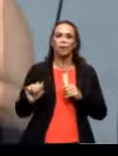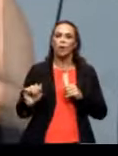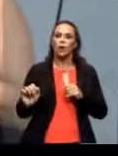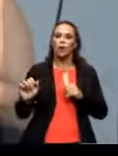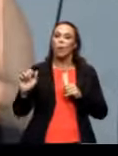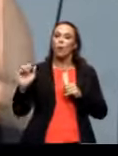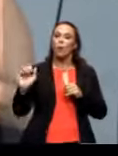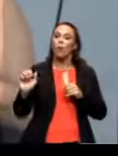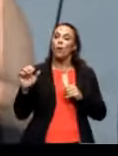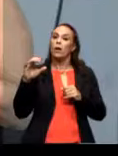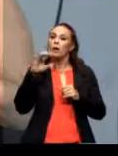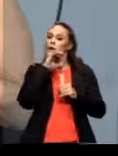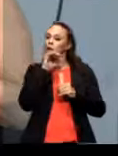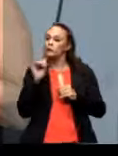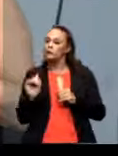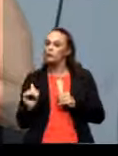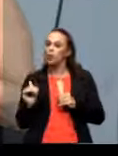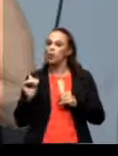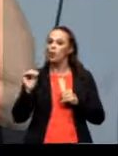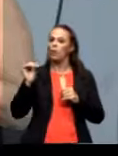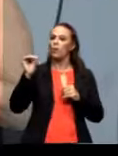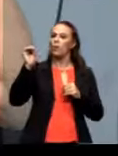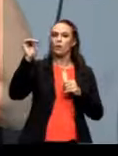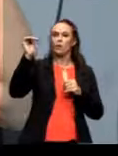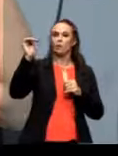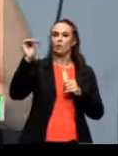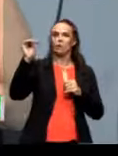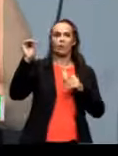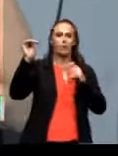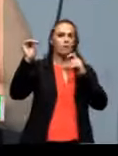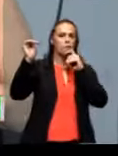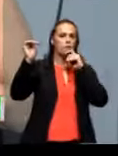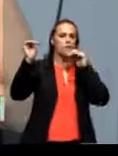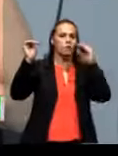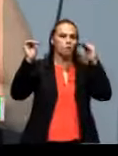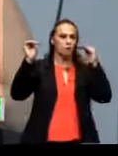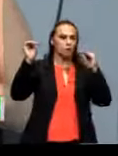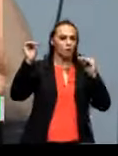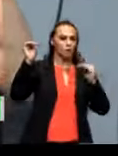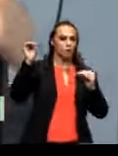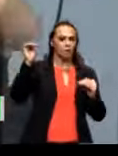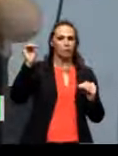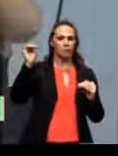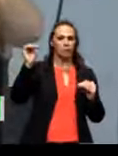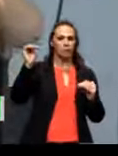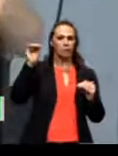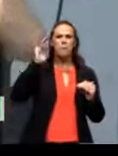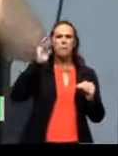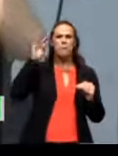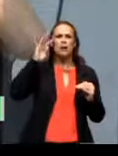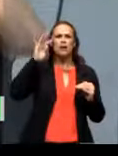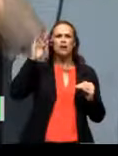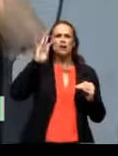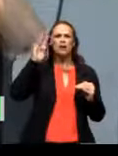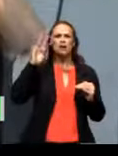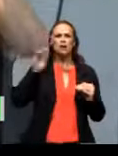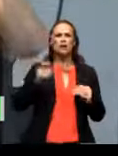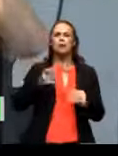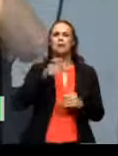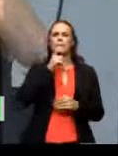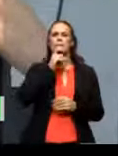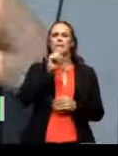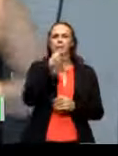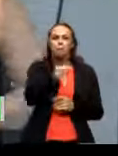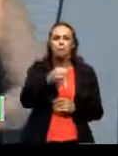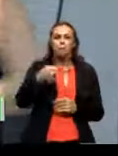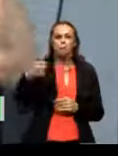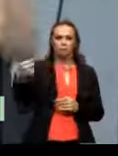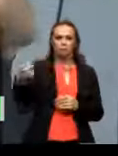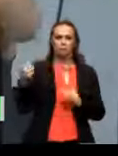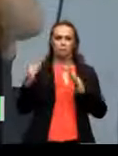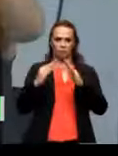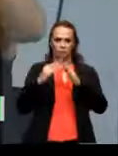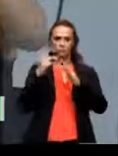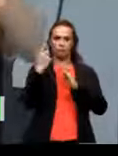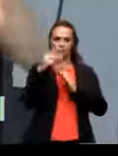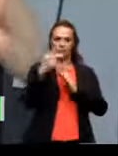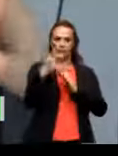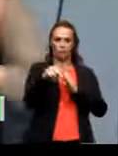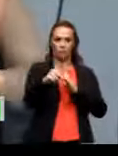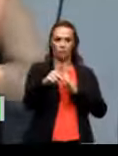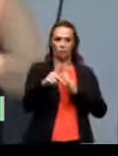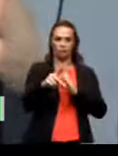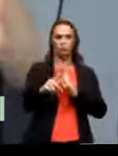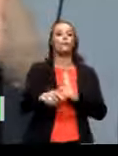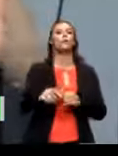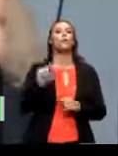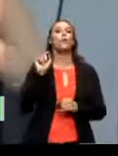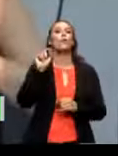de vocês. A geladeira, lembra que o freezer, ele está em cima, porque o ar frio desce e o ar quente sobe. Então